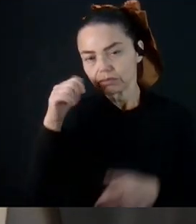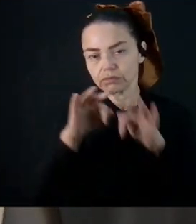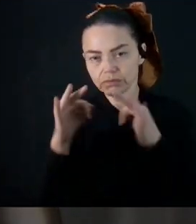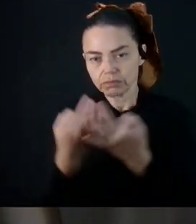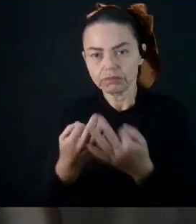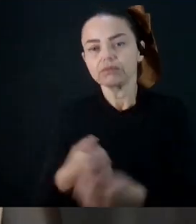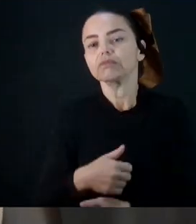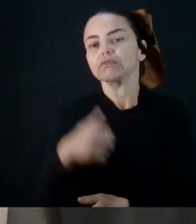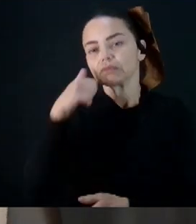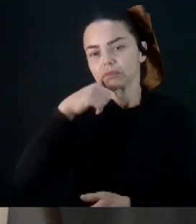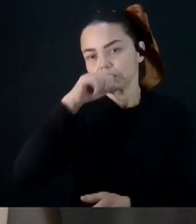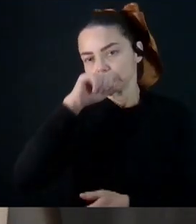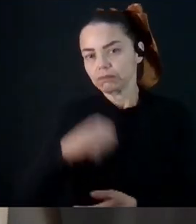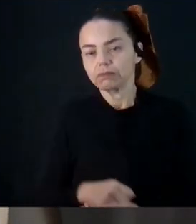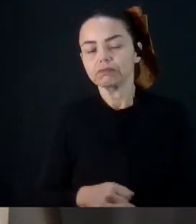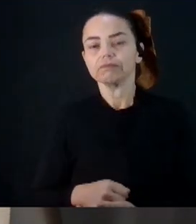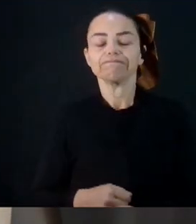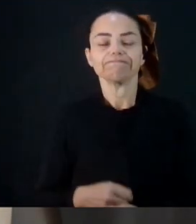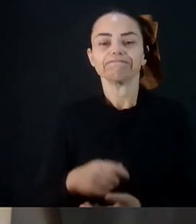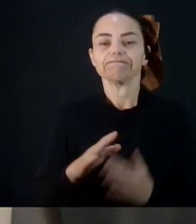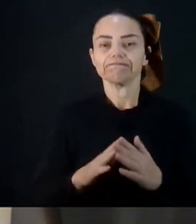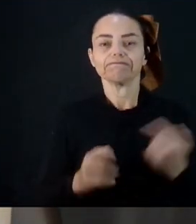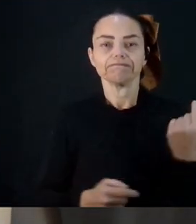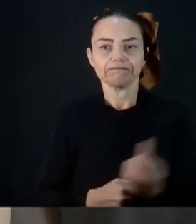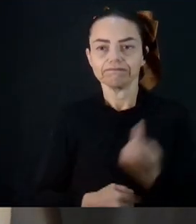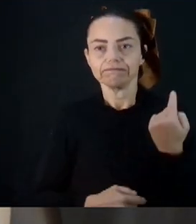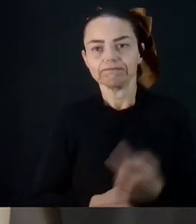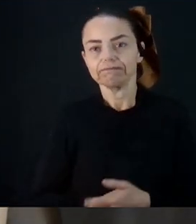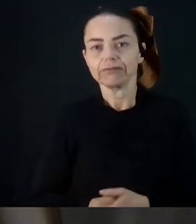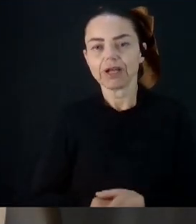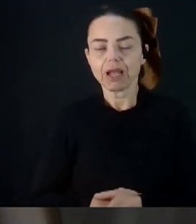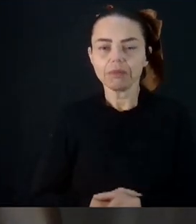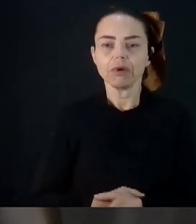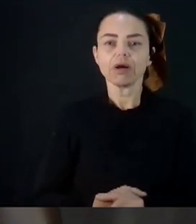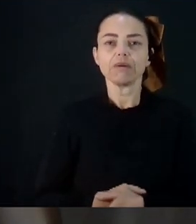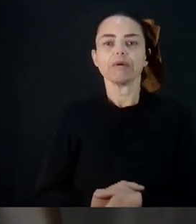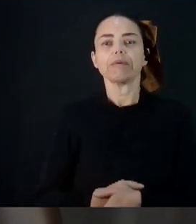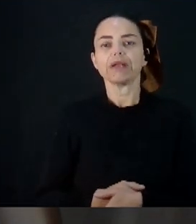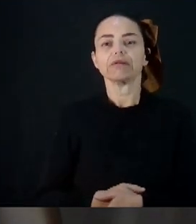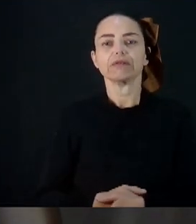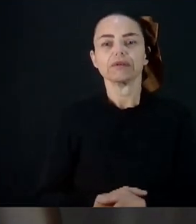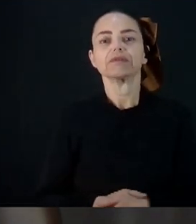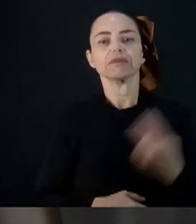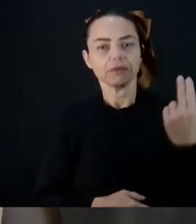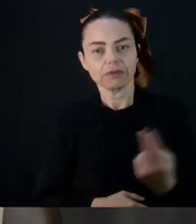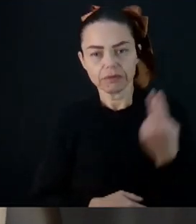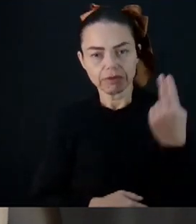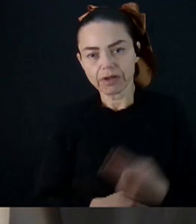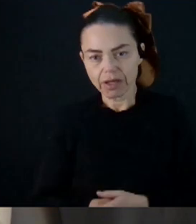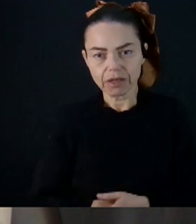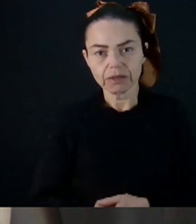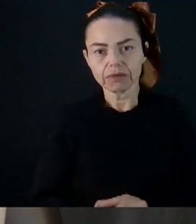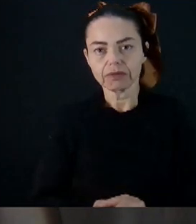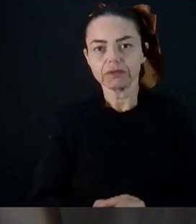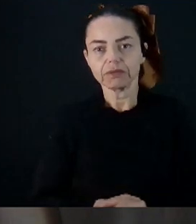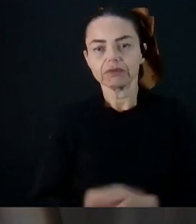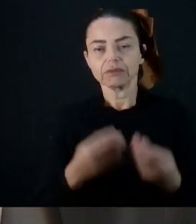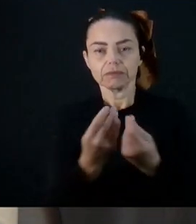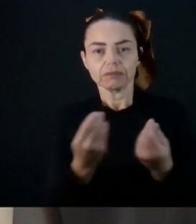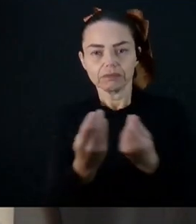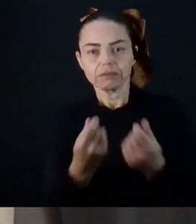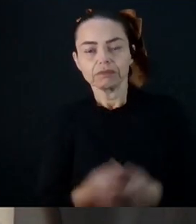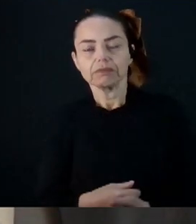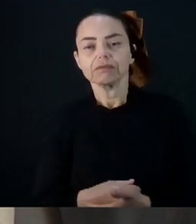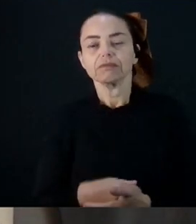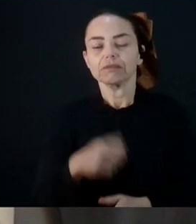né? Mães solos, etc, Sim. né? Então, assim, às vezes não dá tempo de pegar essas nuances que um